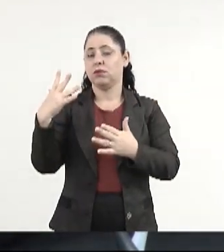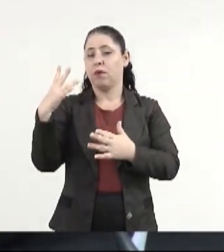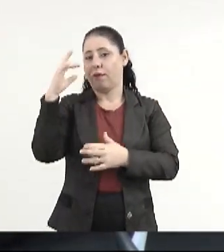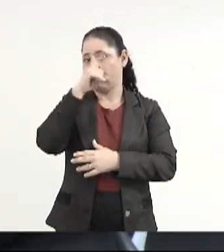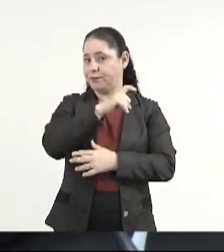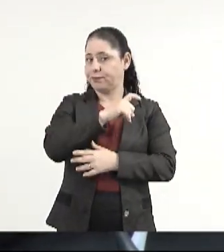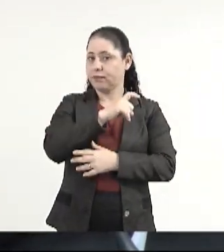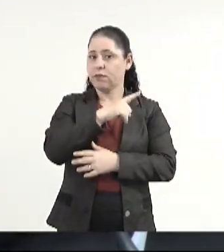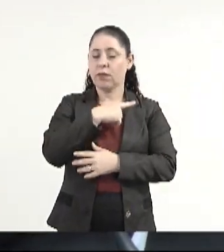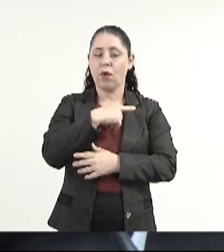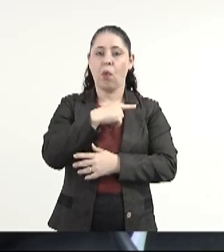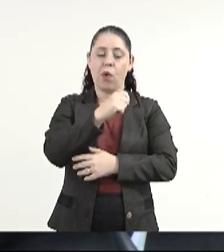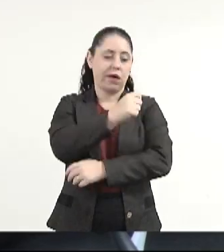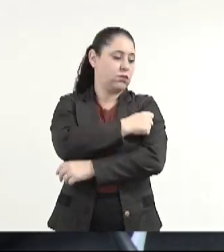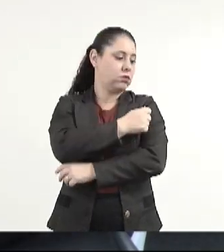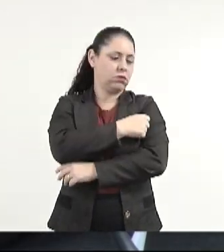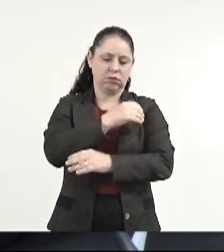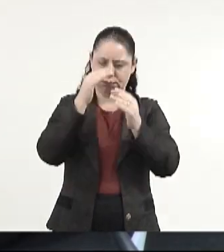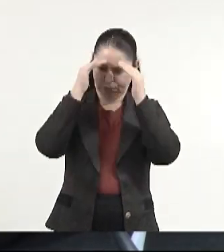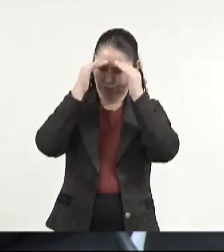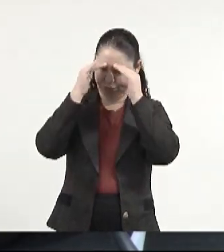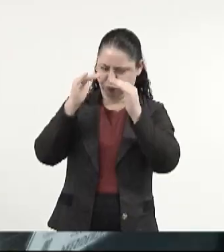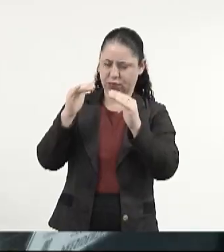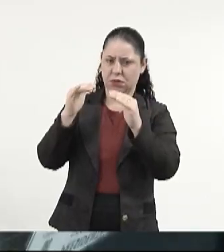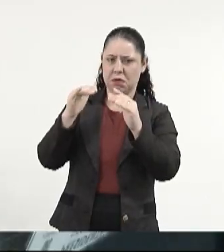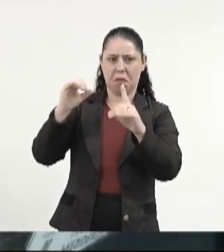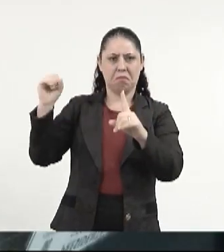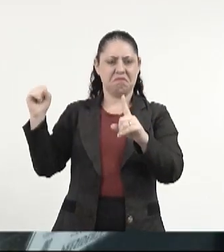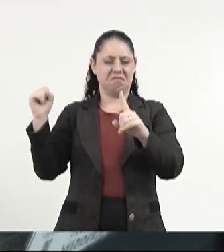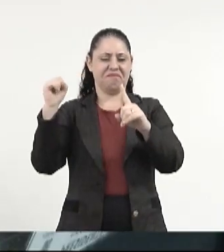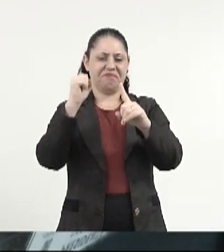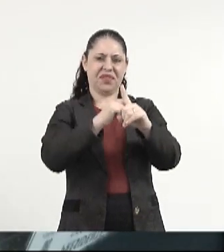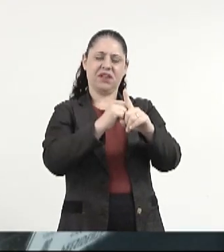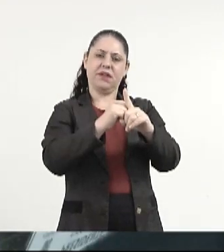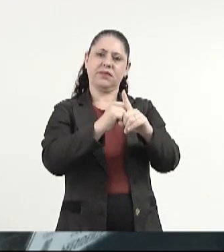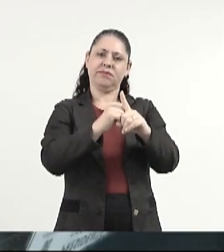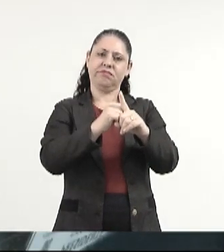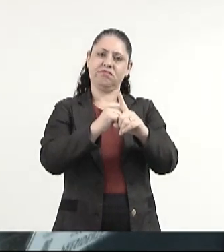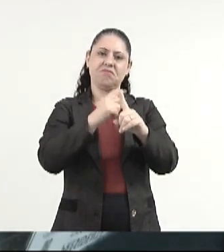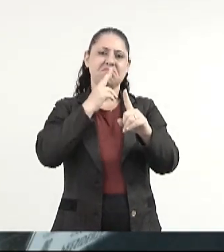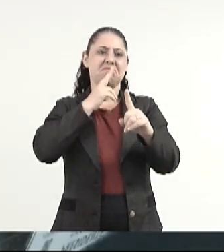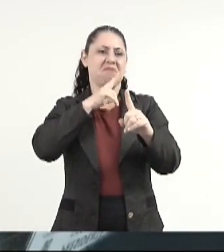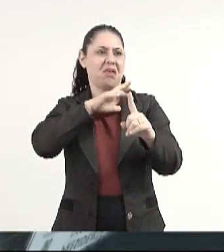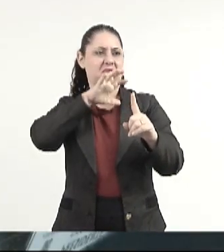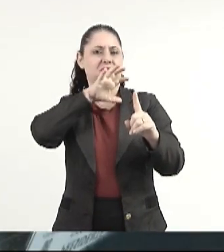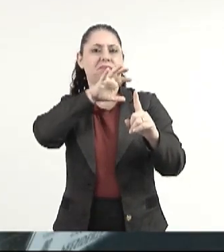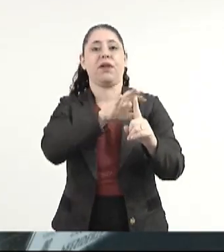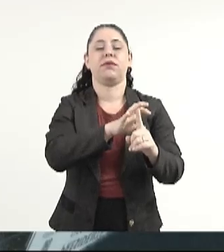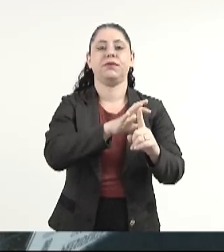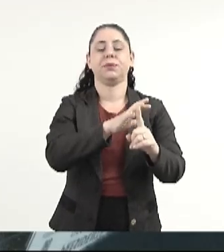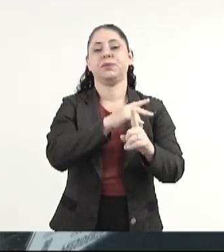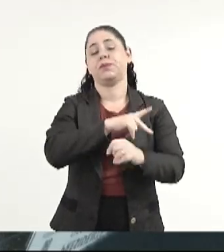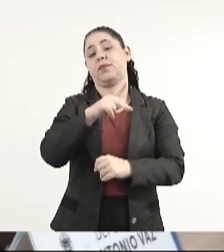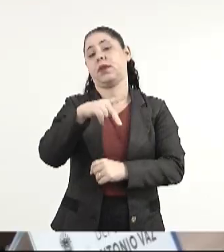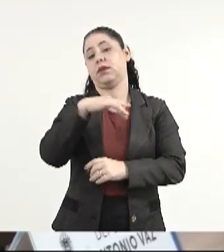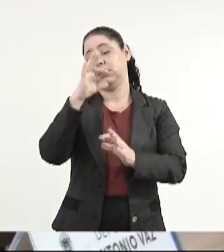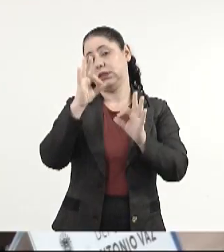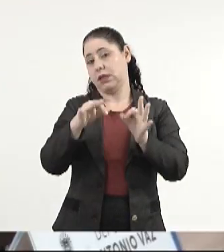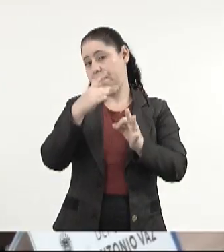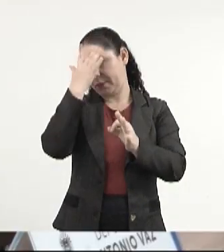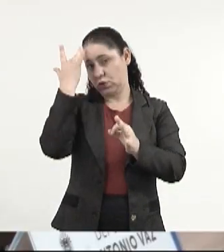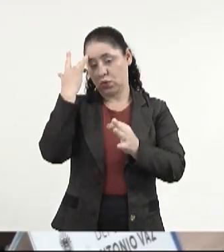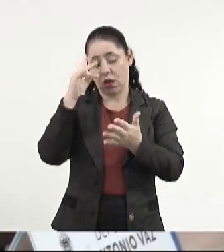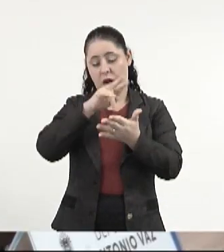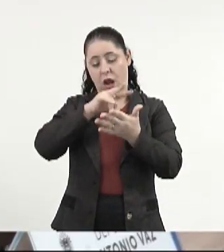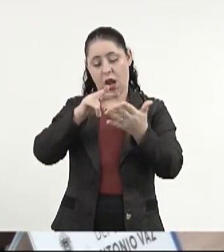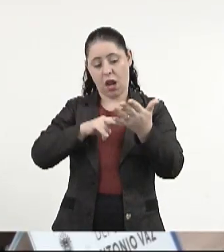hoje os alunos não respeitam os professores, batem no professor, maltratam os professores. E eu tenho a certeza que a pessoa que